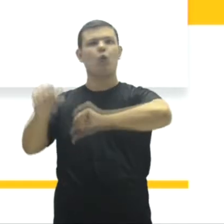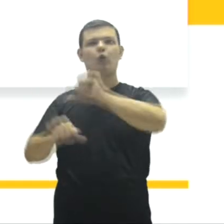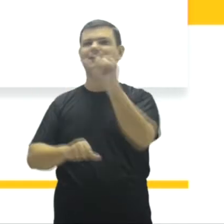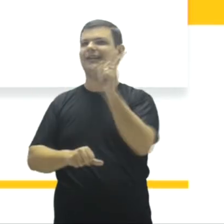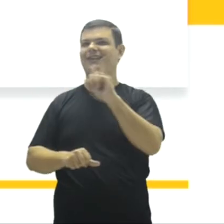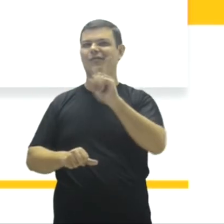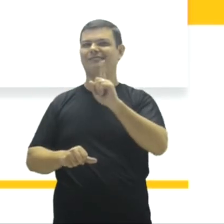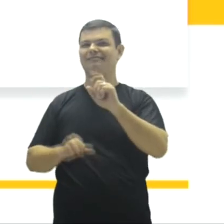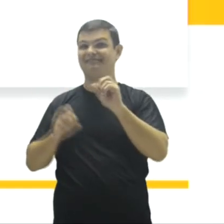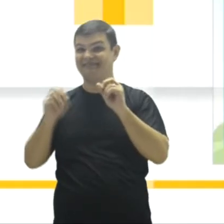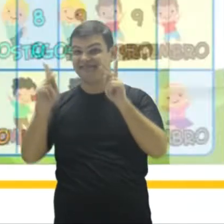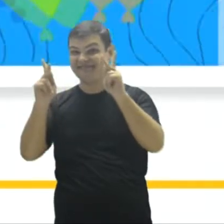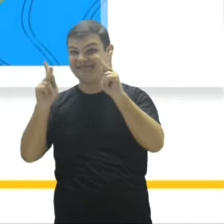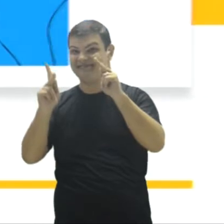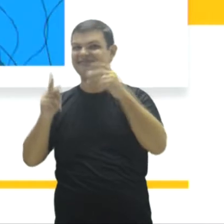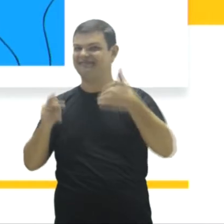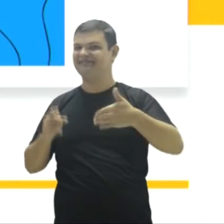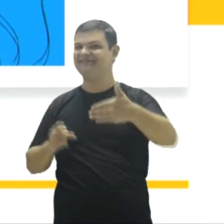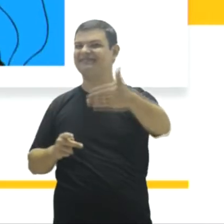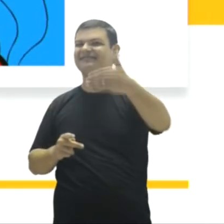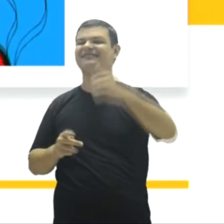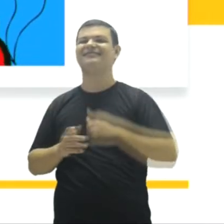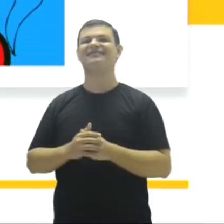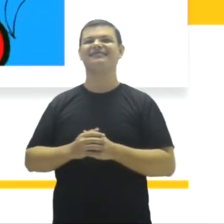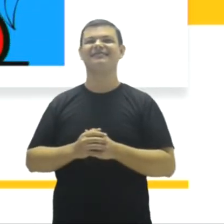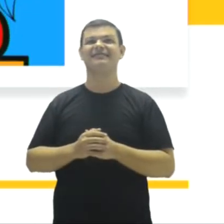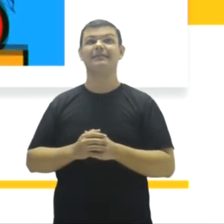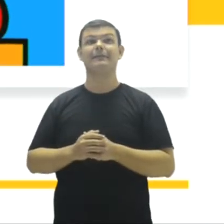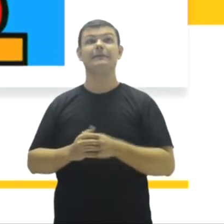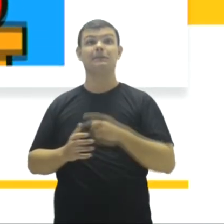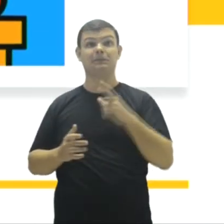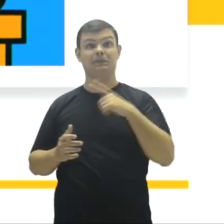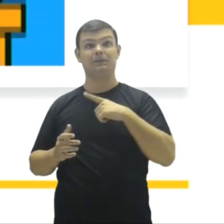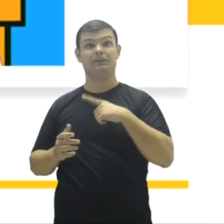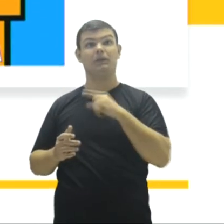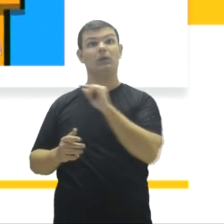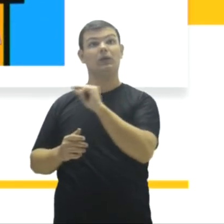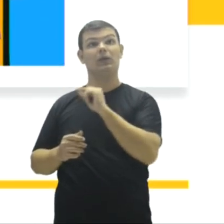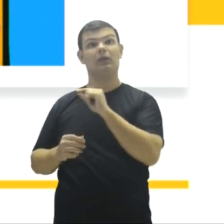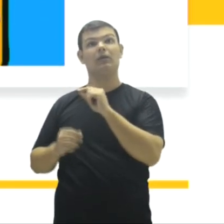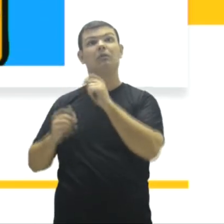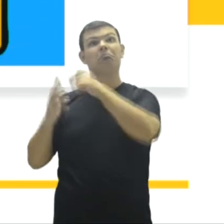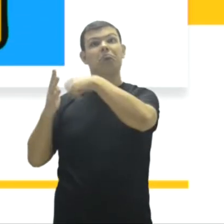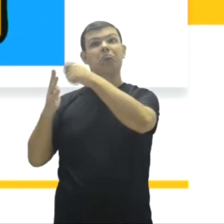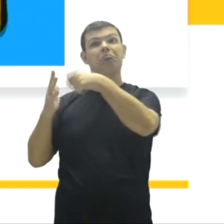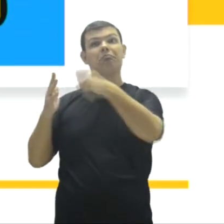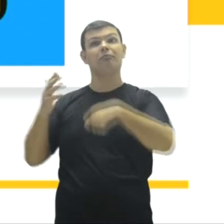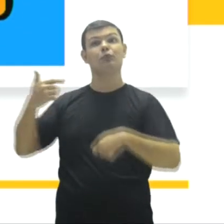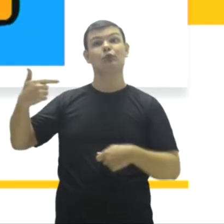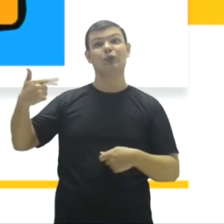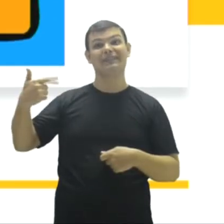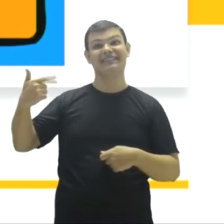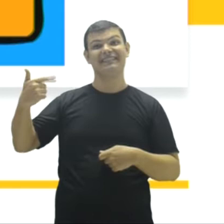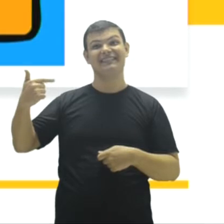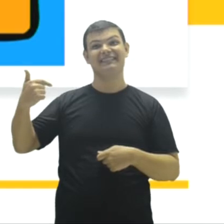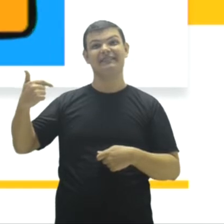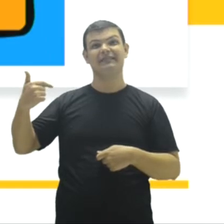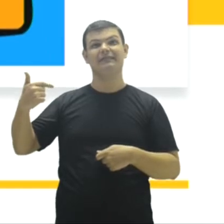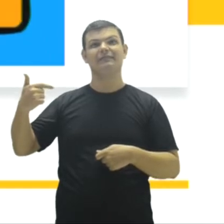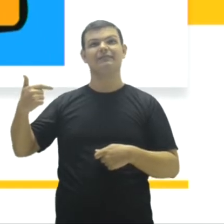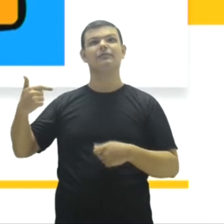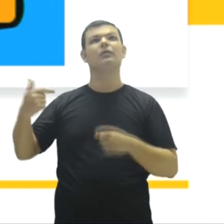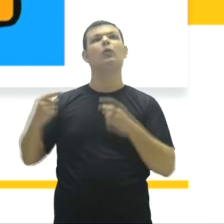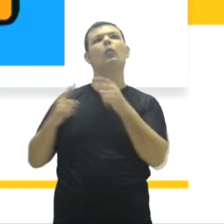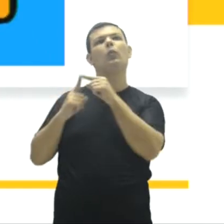ok? Vamos avançando. Tá aí, portanto, para vocês os 12 meses do ano. Mês